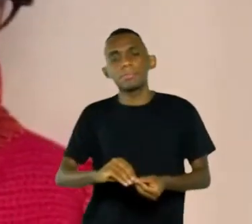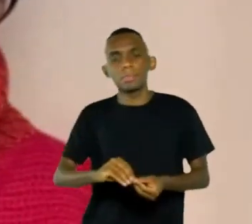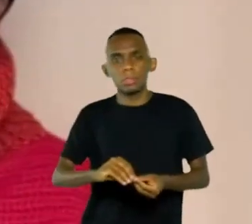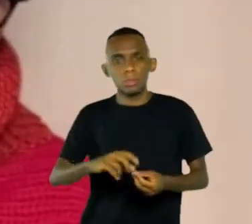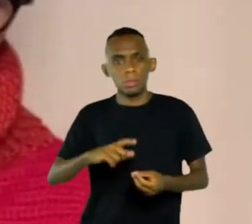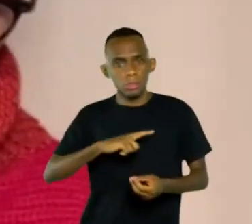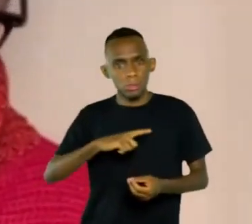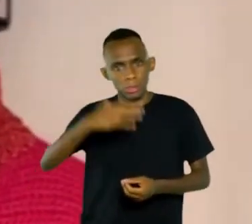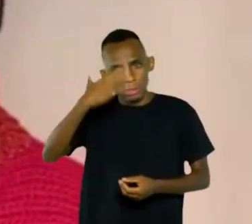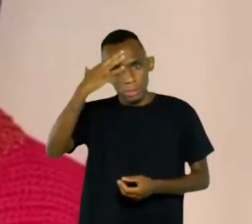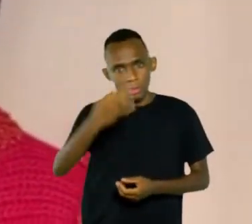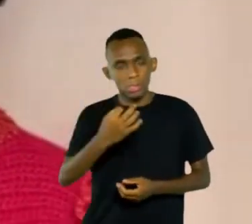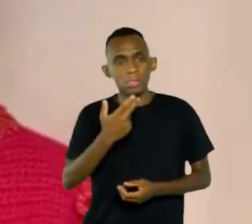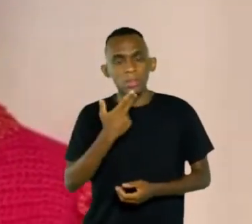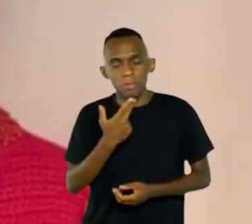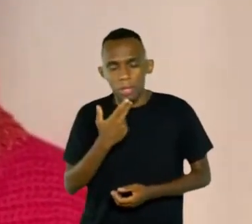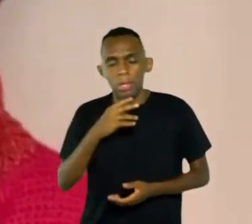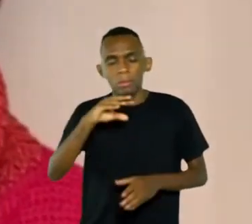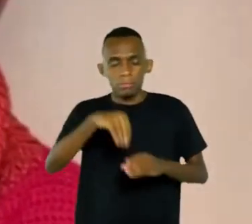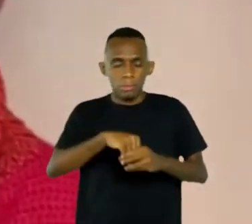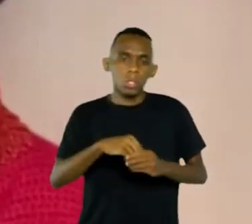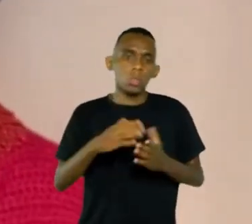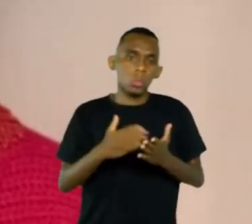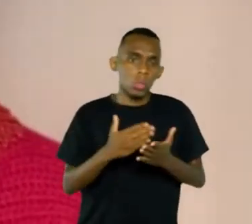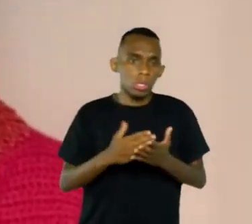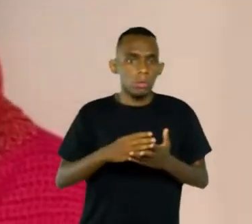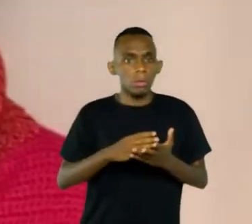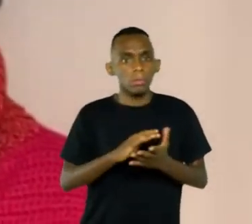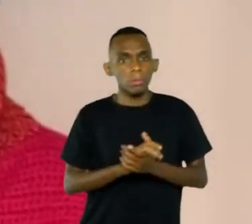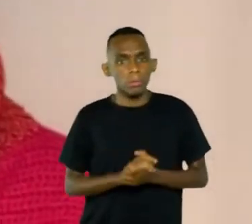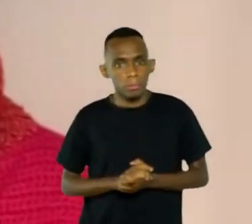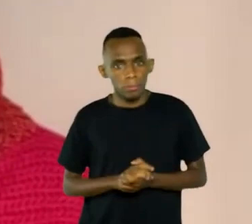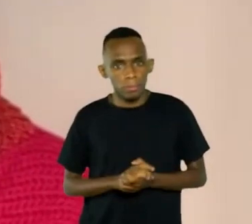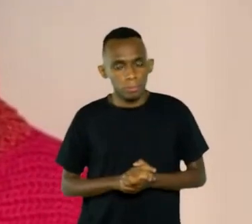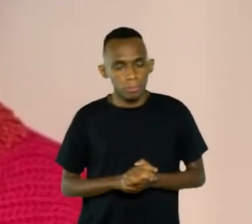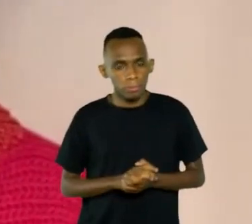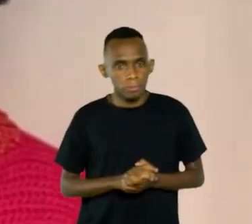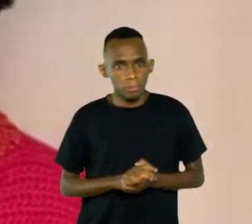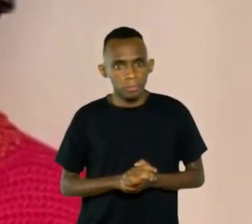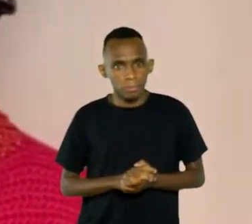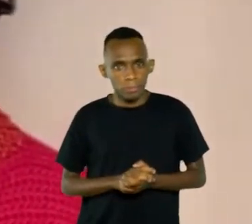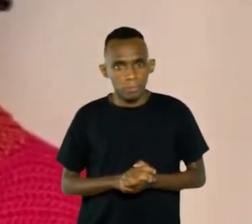ia falar no livro, um aprendizado. Se chama Lago Salgado.